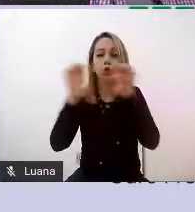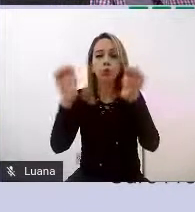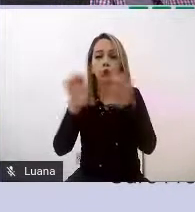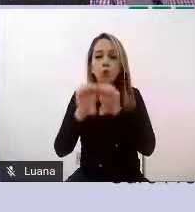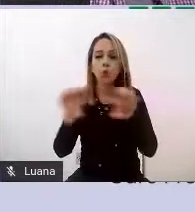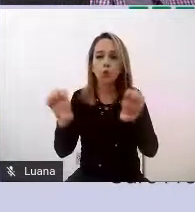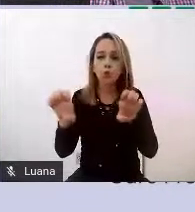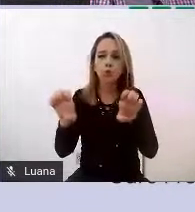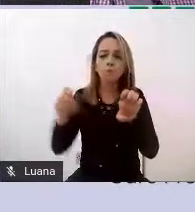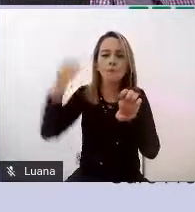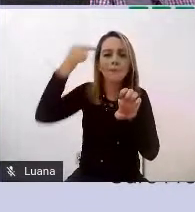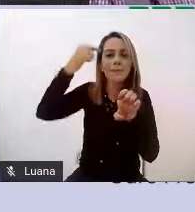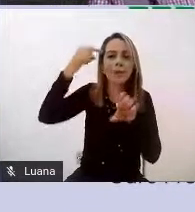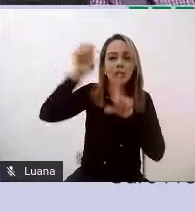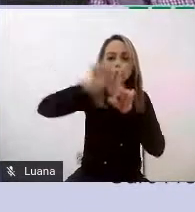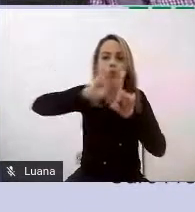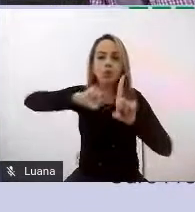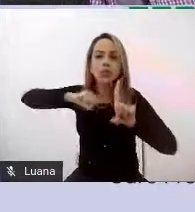uma sociedade que